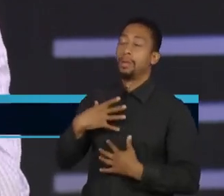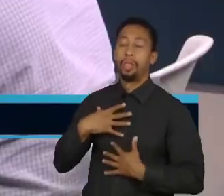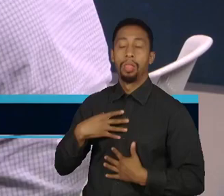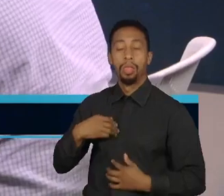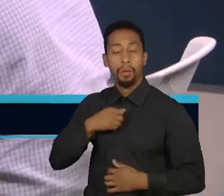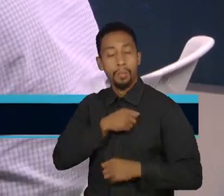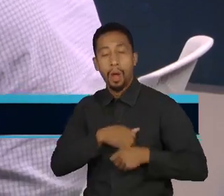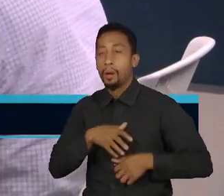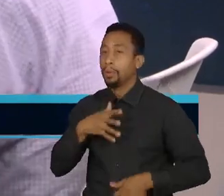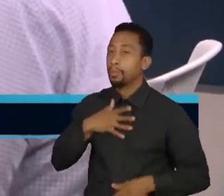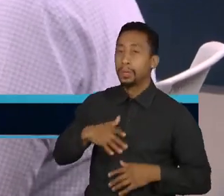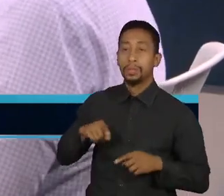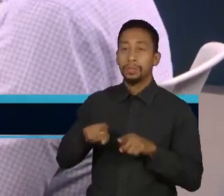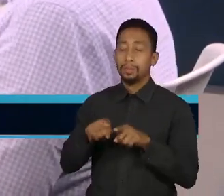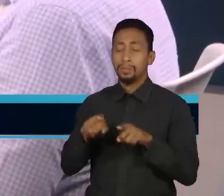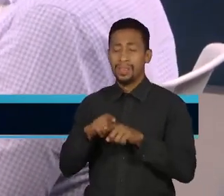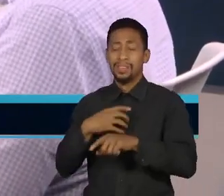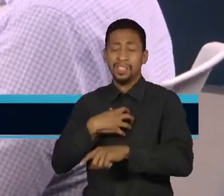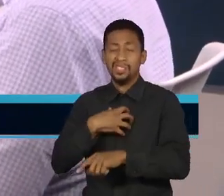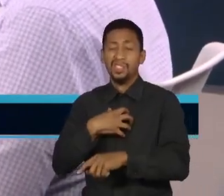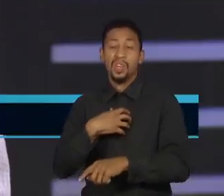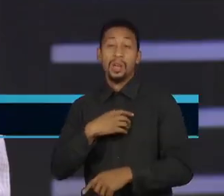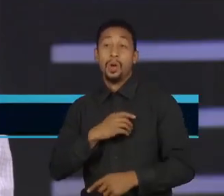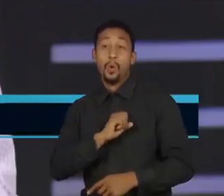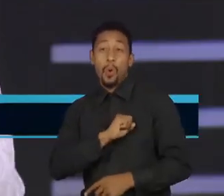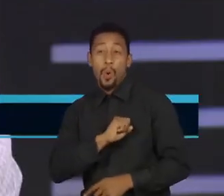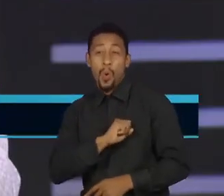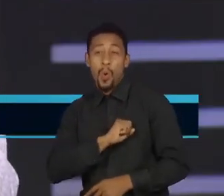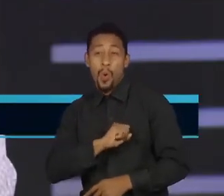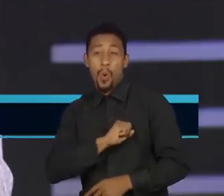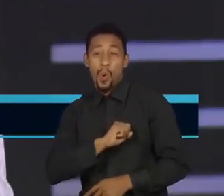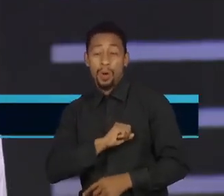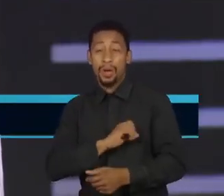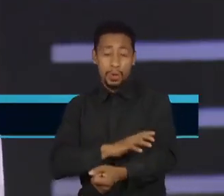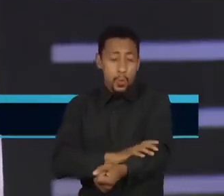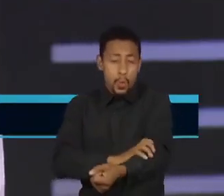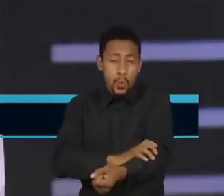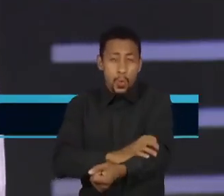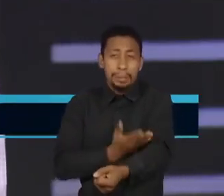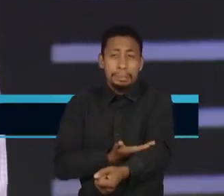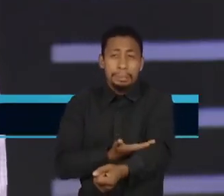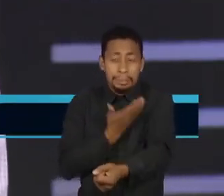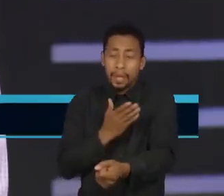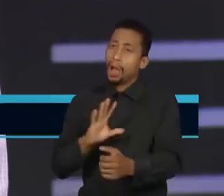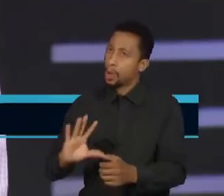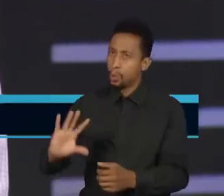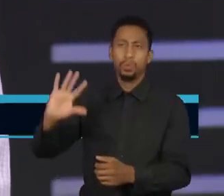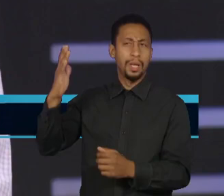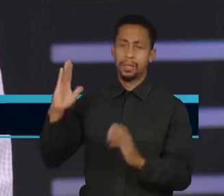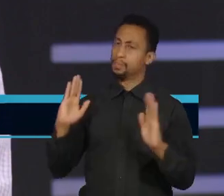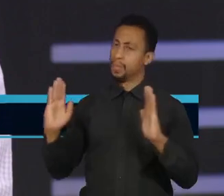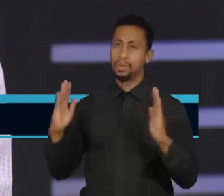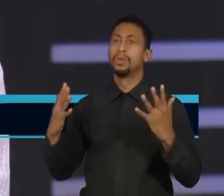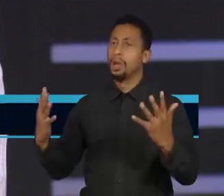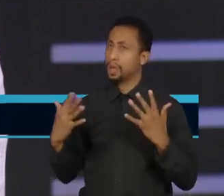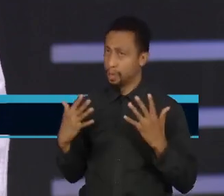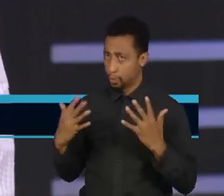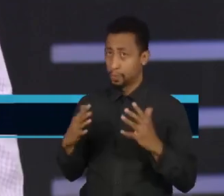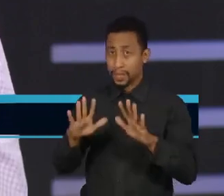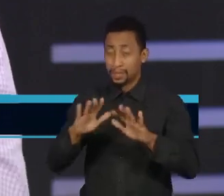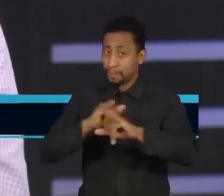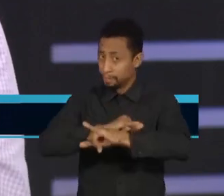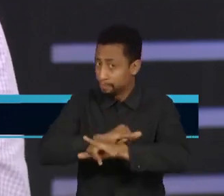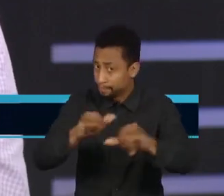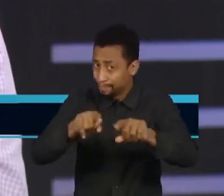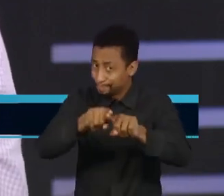acontece em qualquer calor. A gente está numa situação, e apresento às pessoas de casa,